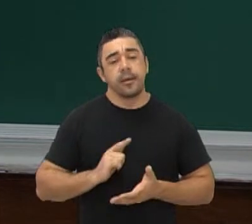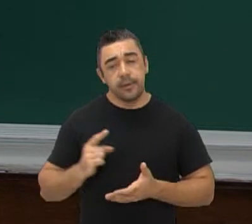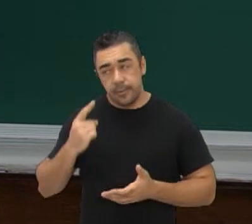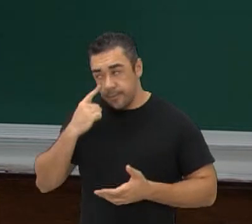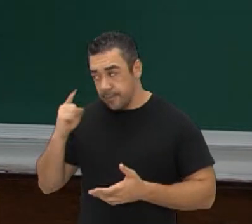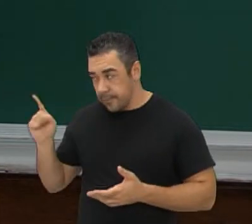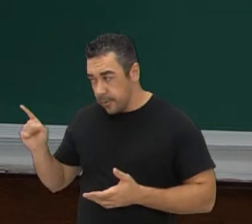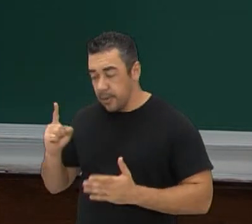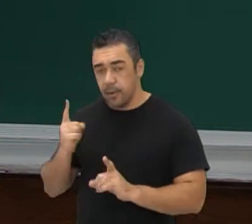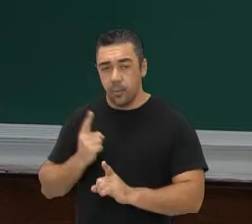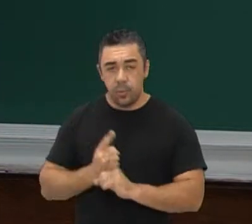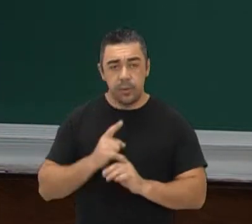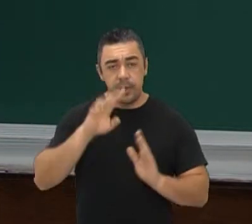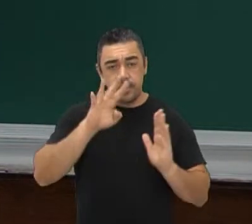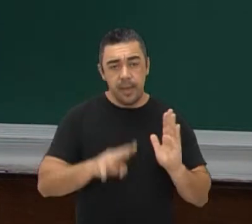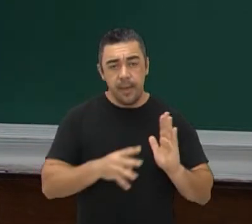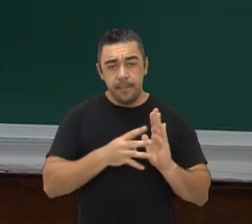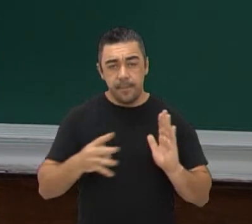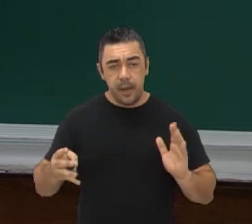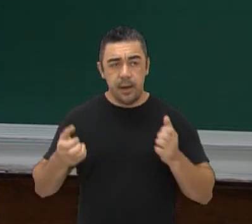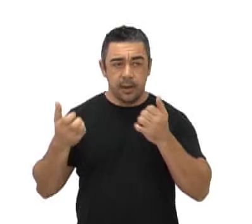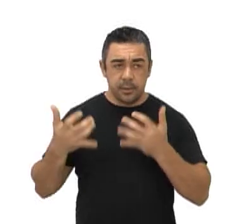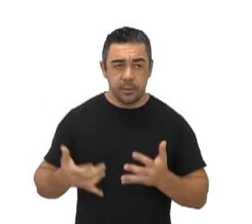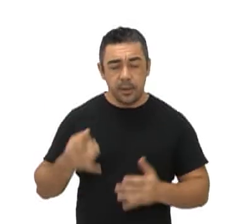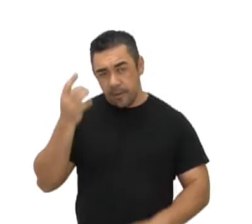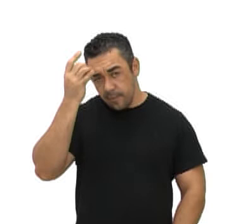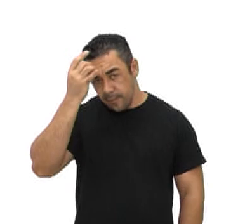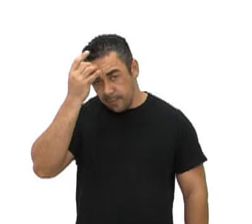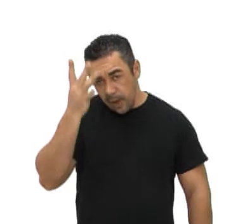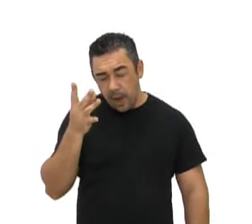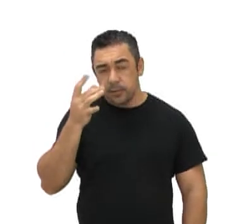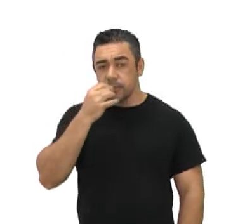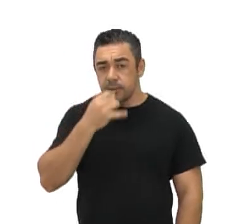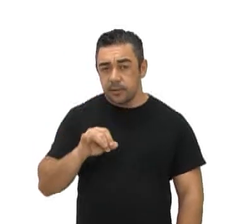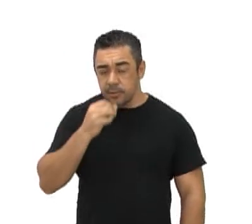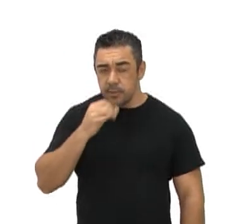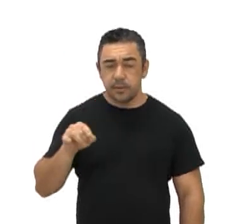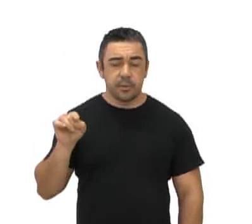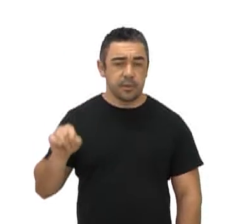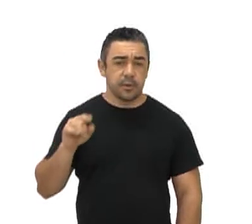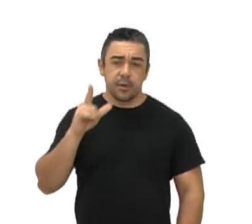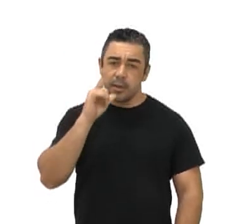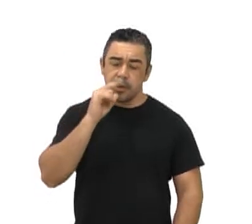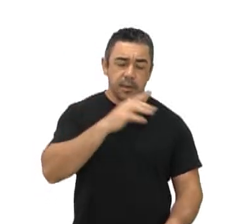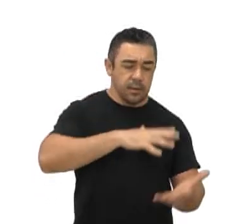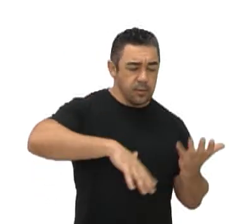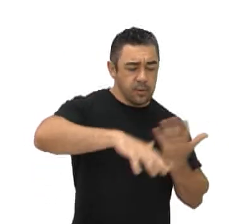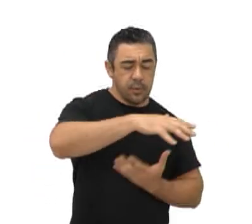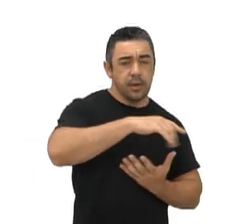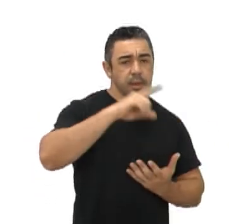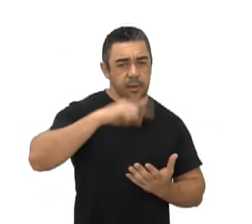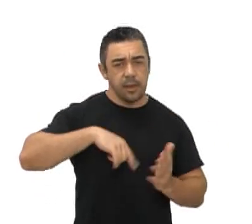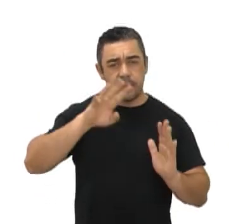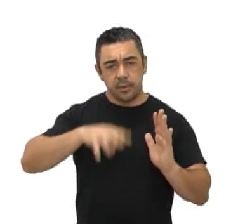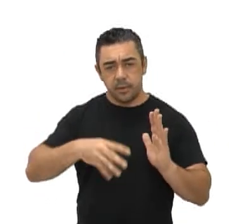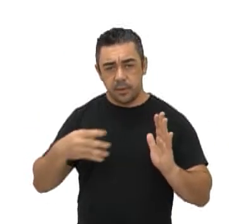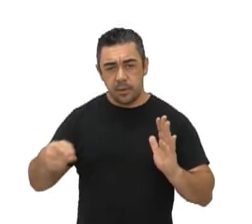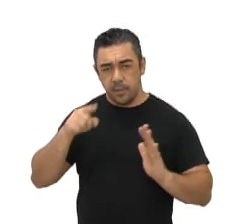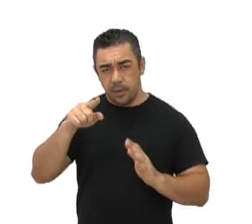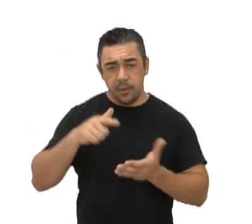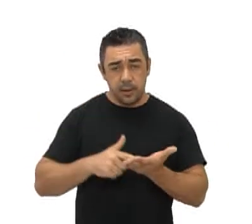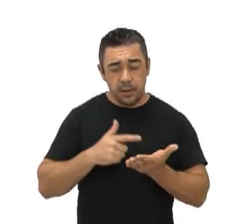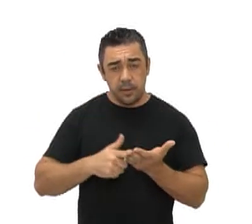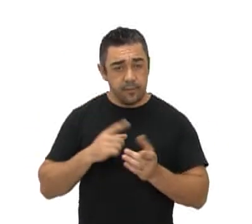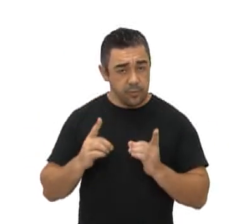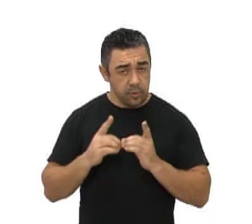que achar a nossa tabela que vai falar sobre facilidade de descarga na eletrólise aquosa. Nossa tabela está lá nos livros didáticos e ela